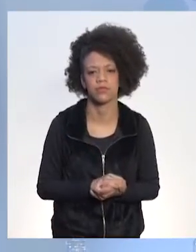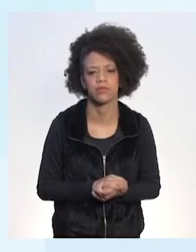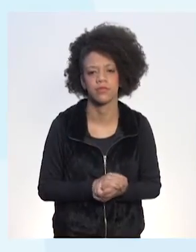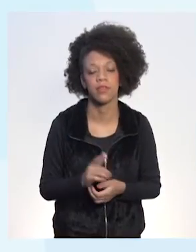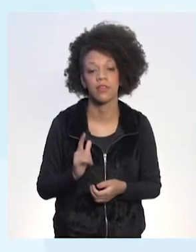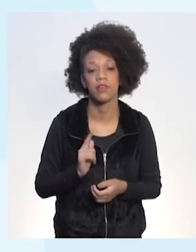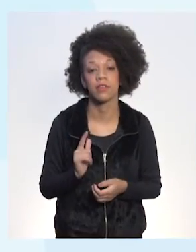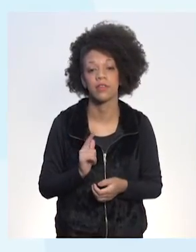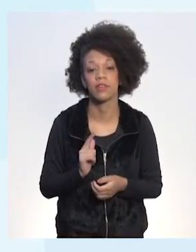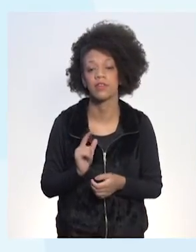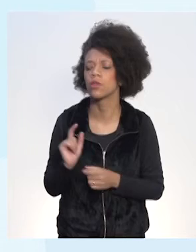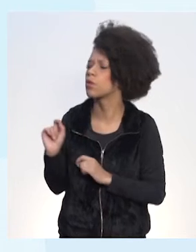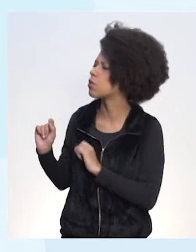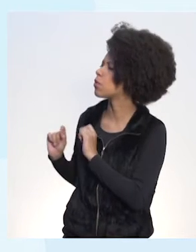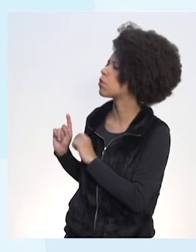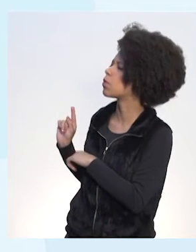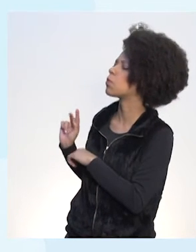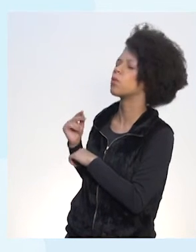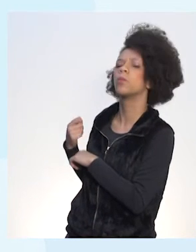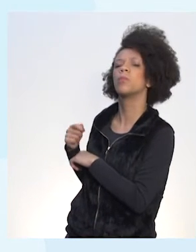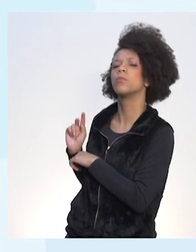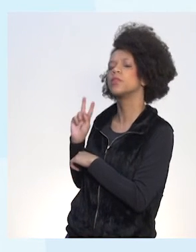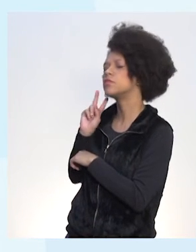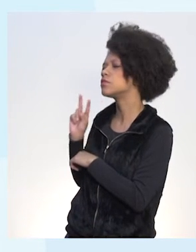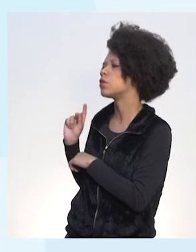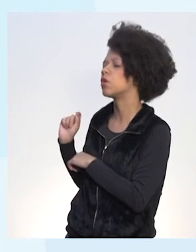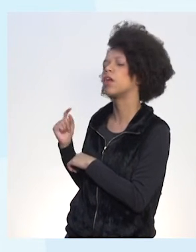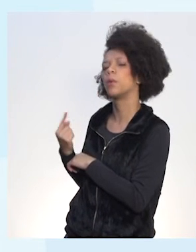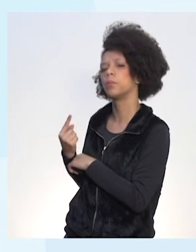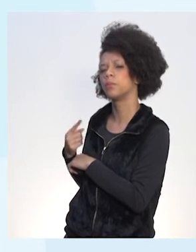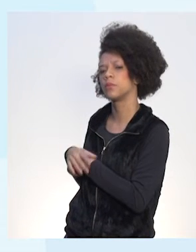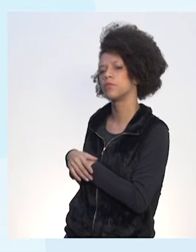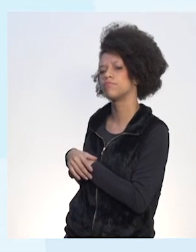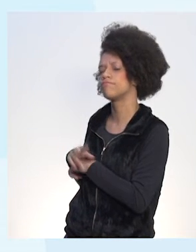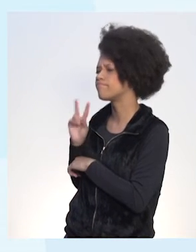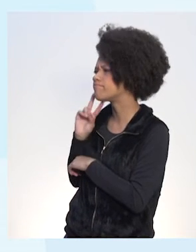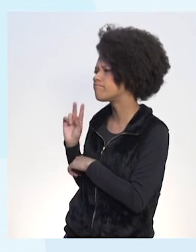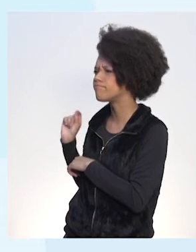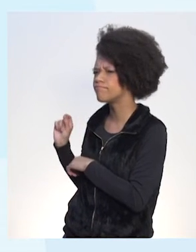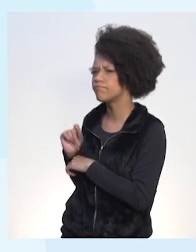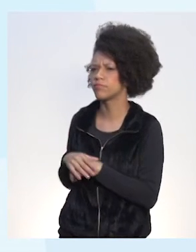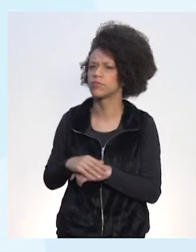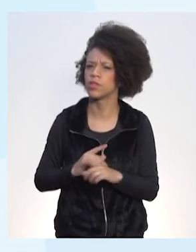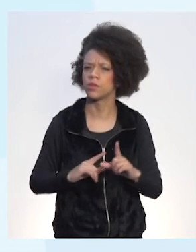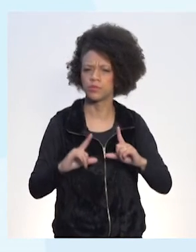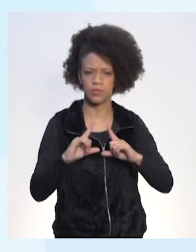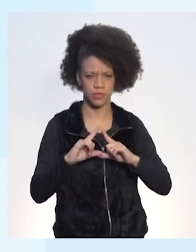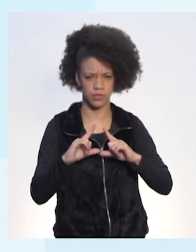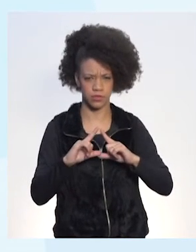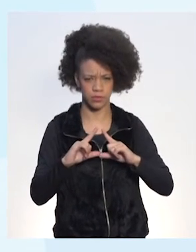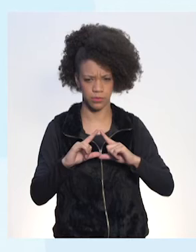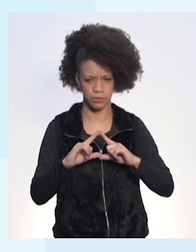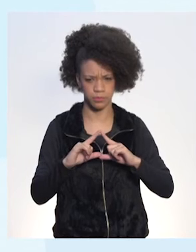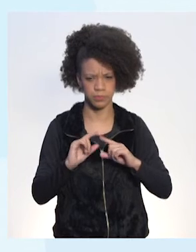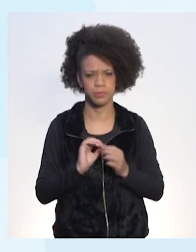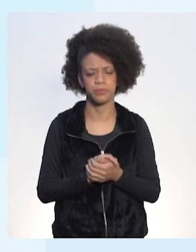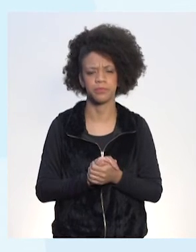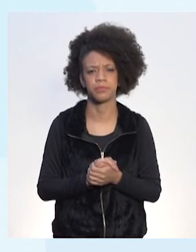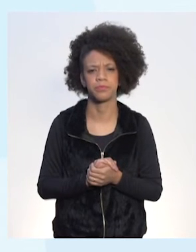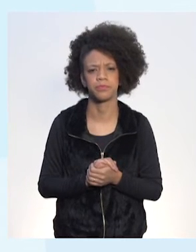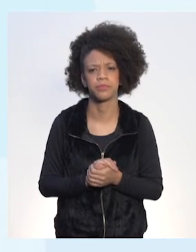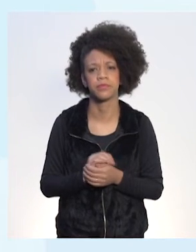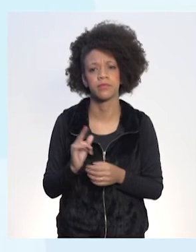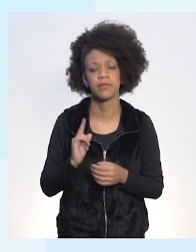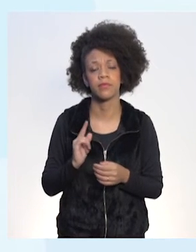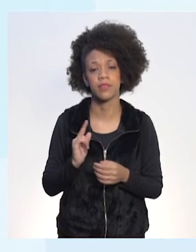aqui... O que a gente vai precisar olhar primeiro? Então, vamos olhar o nosso triângulo, correto? Correto. Eu